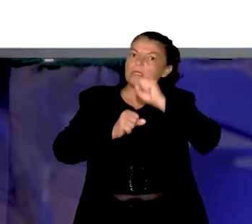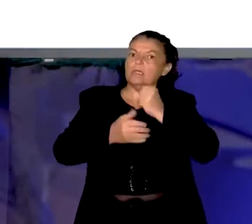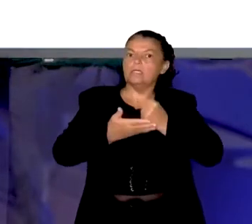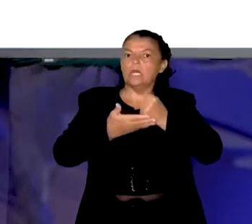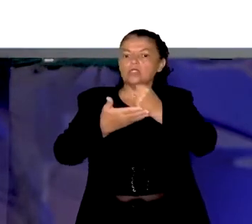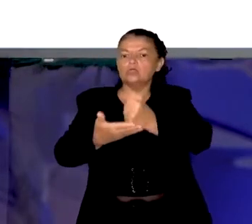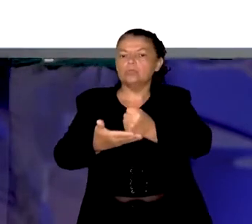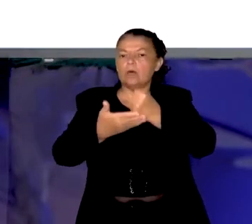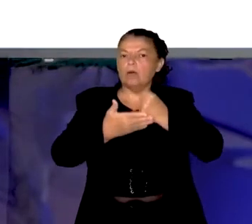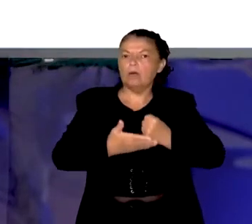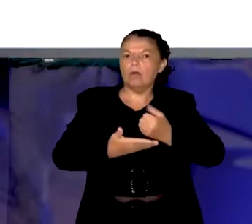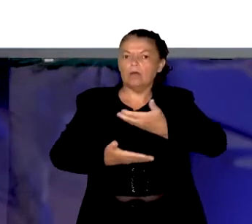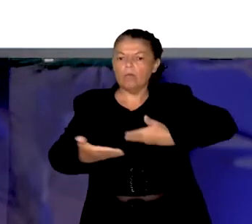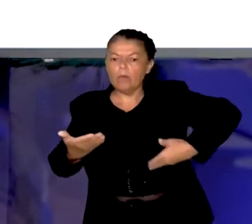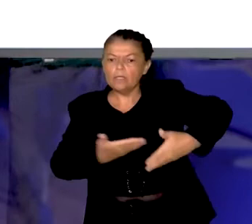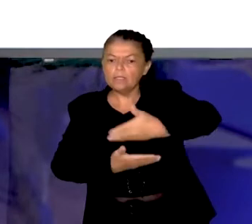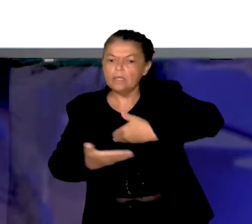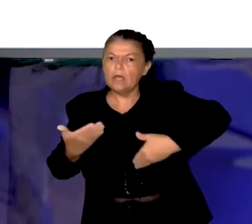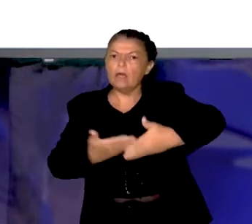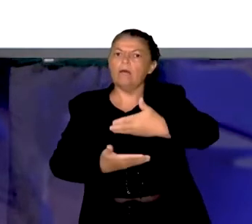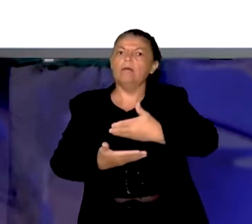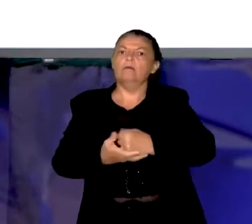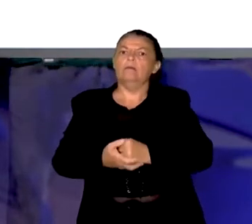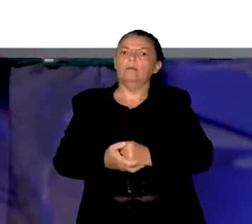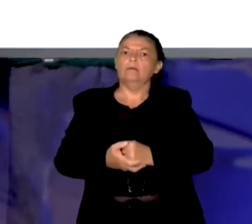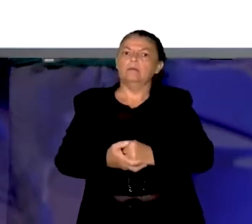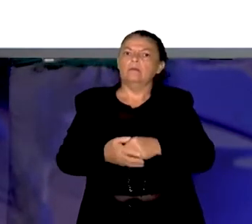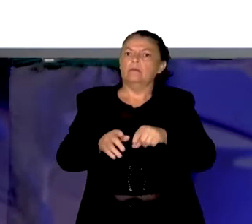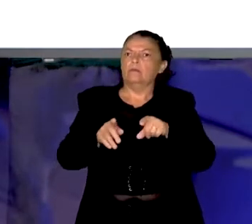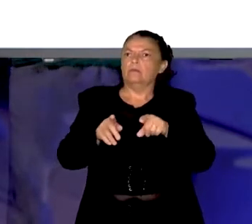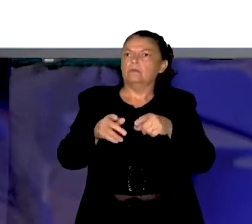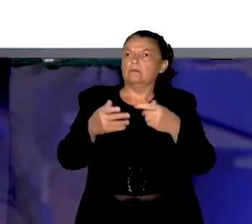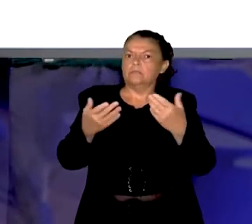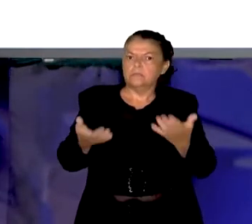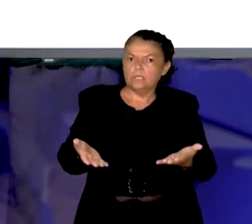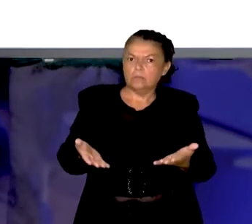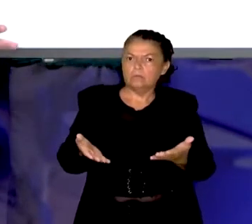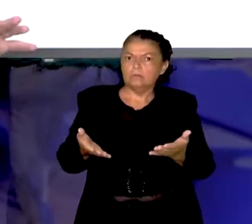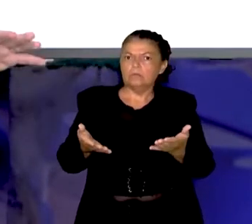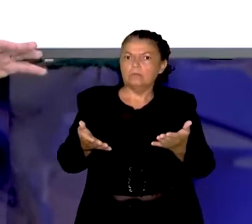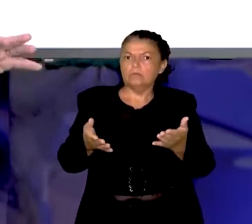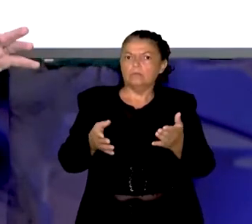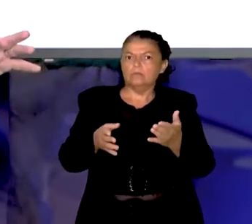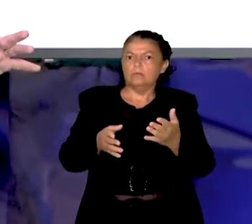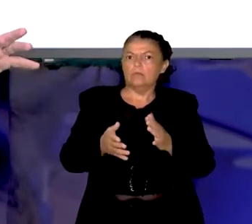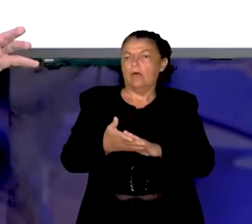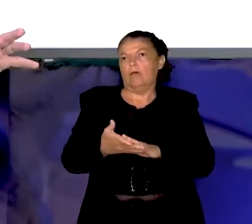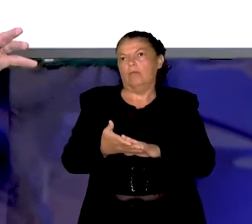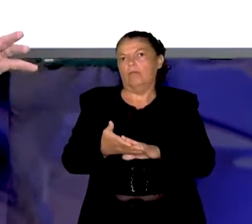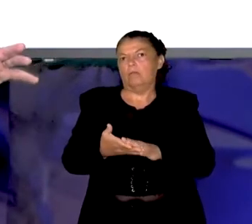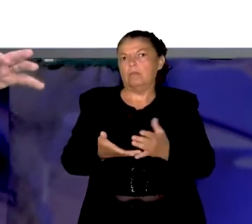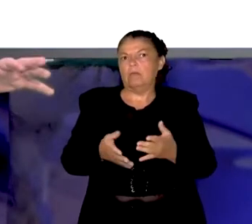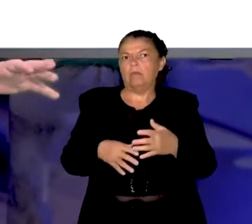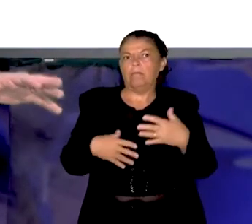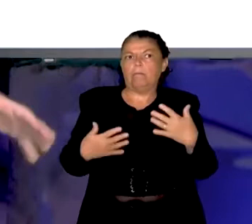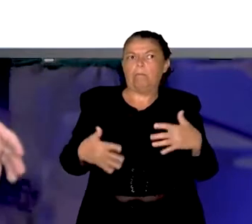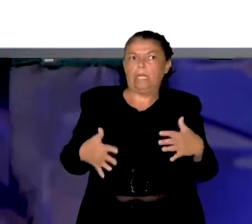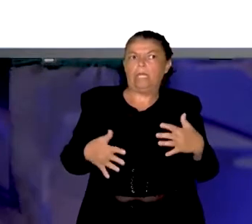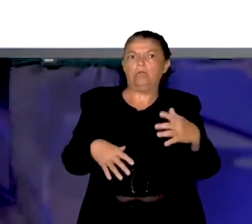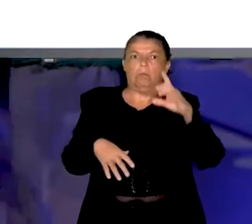dei um exemplo há pouco, dos contos infantis, onde determinava e todo mundo tinha que obedecer. E apenas